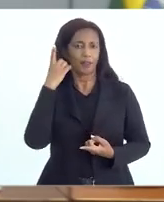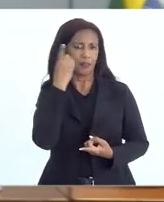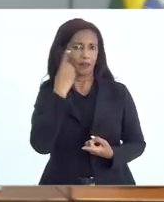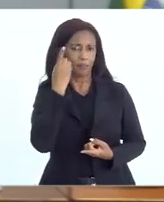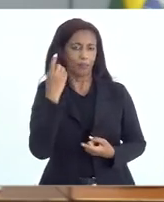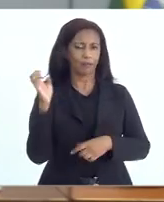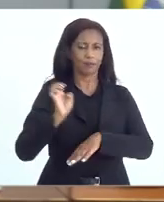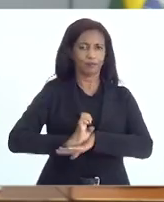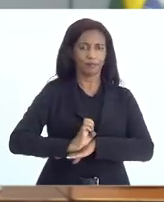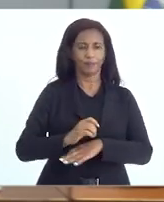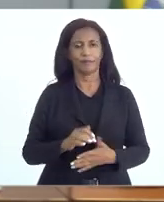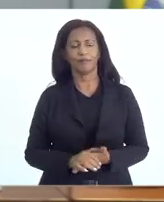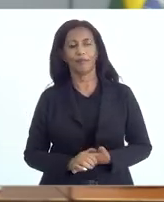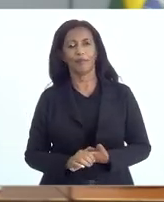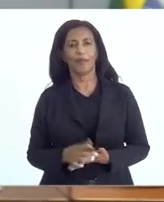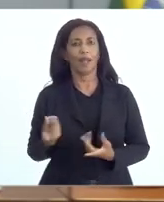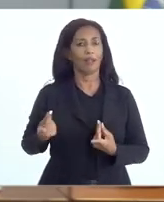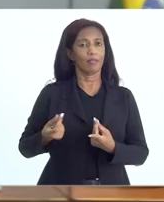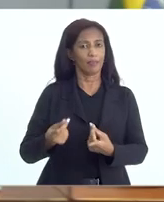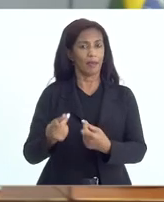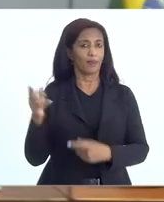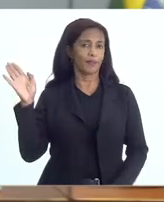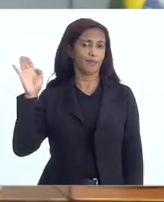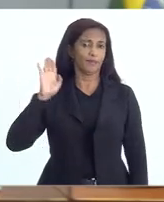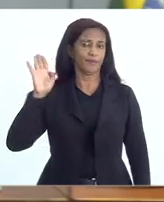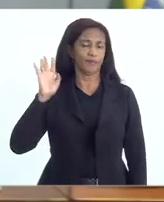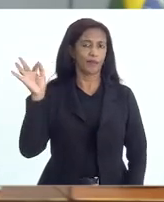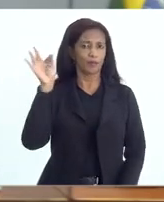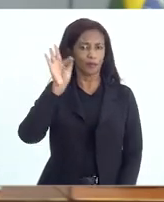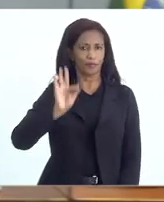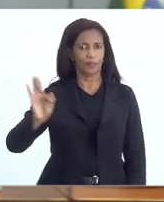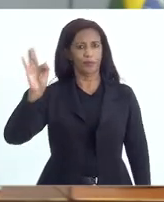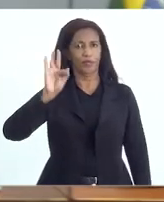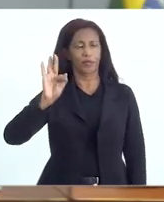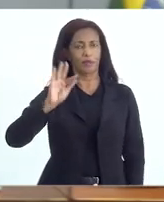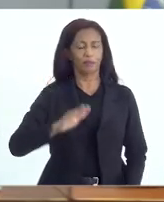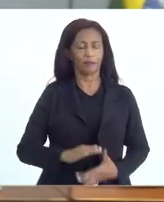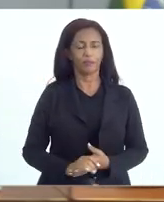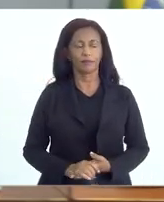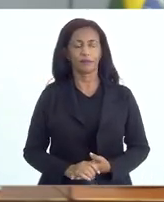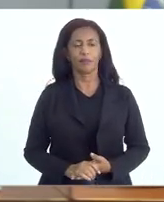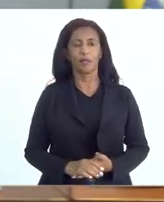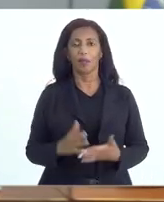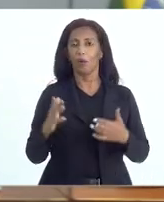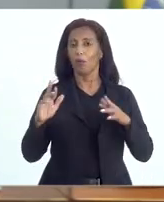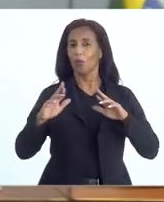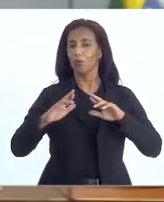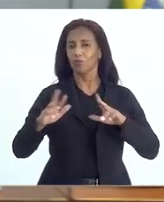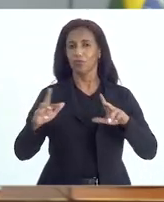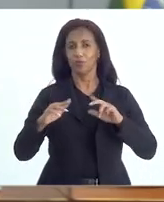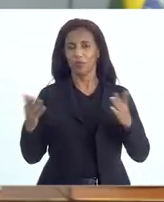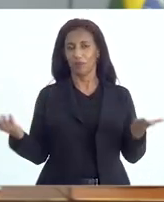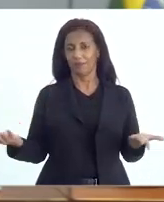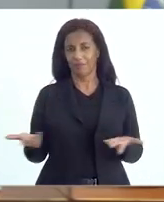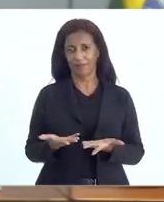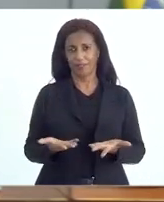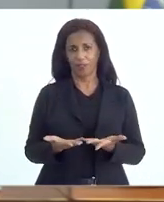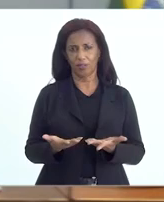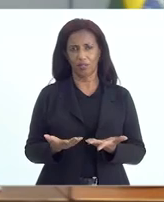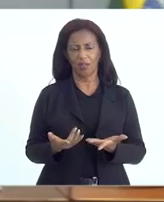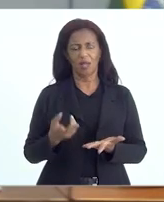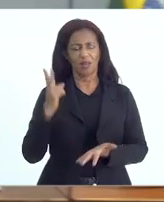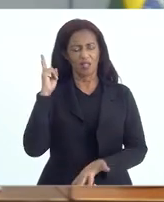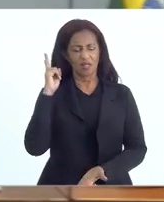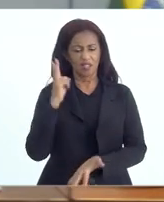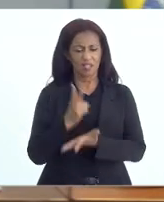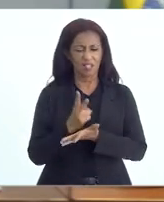deputados estaduais eterno os candidatos a deputados federais Então não é de agora isso todo